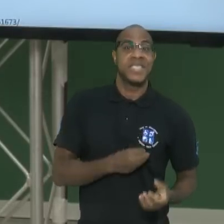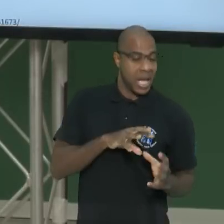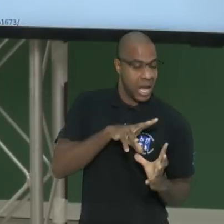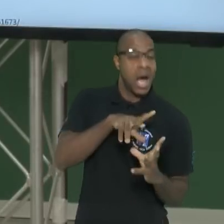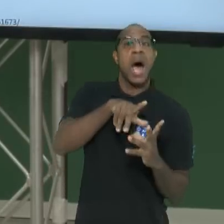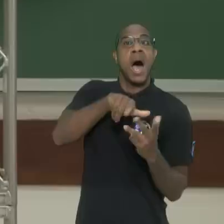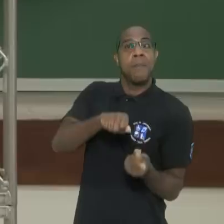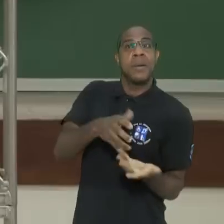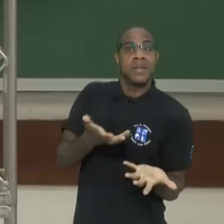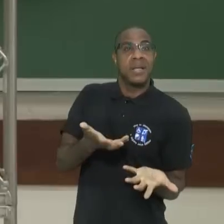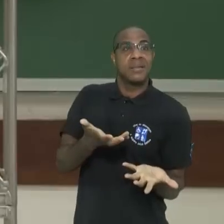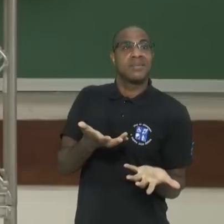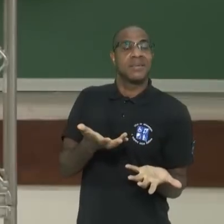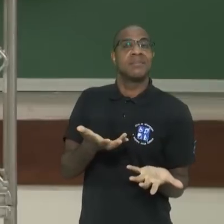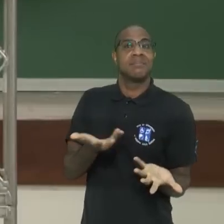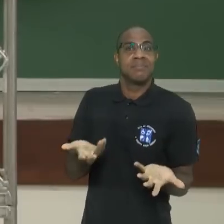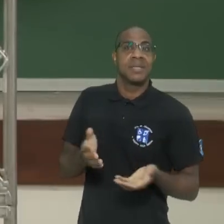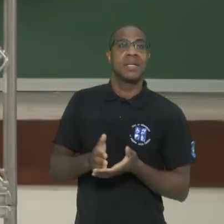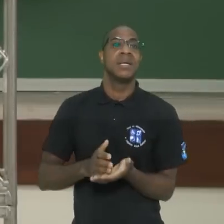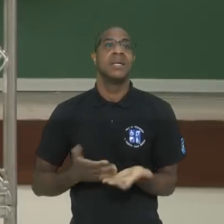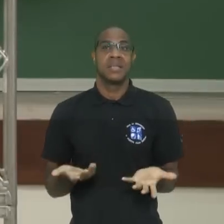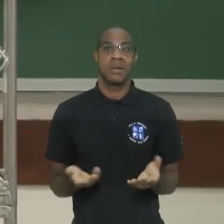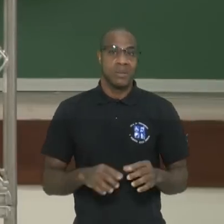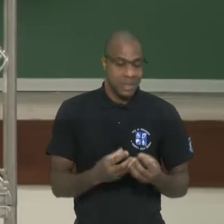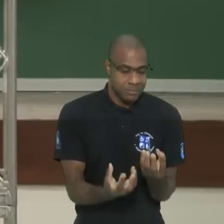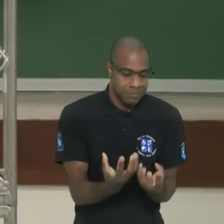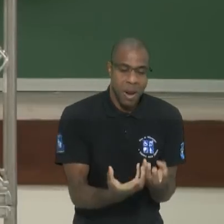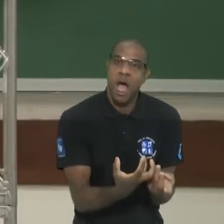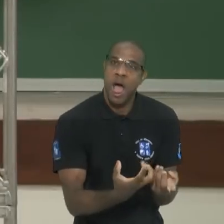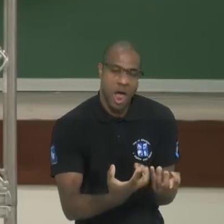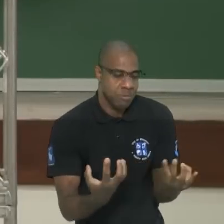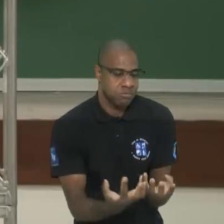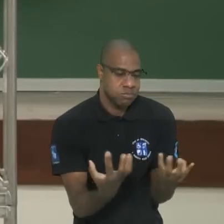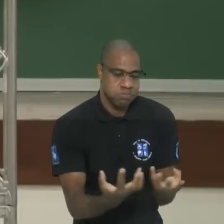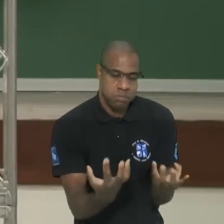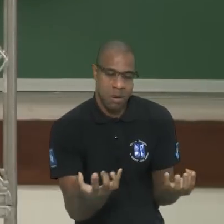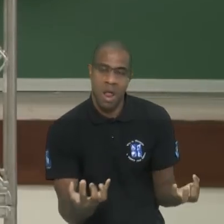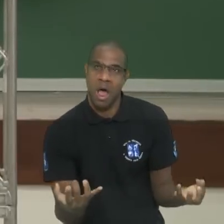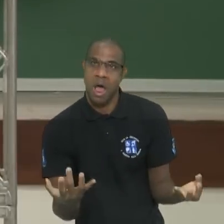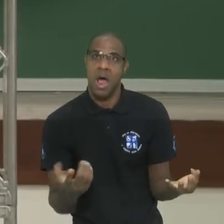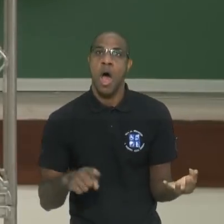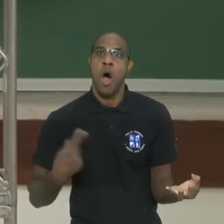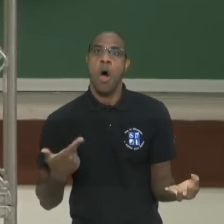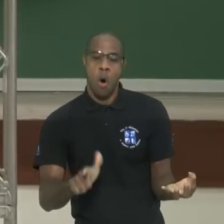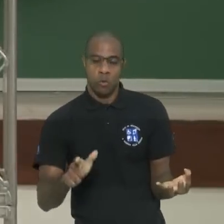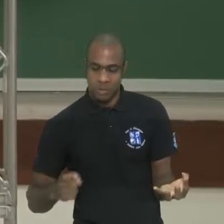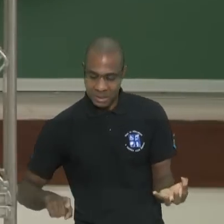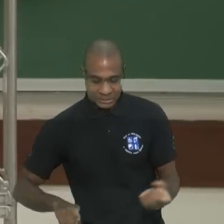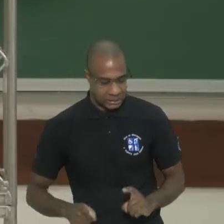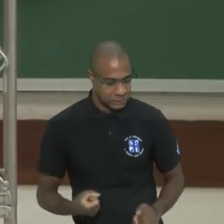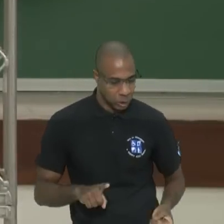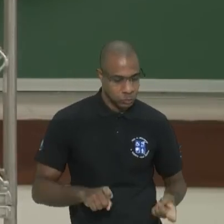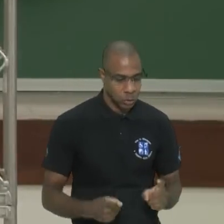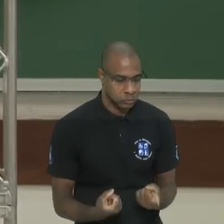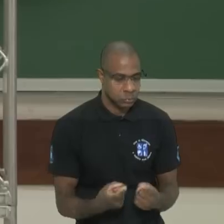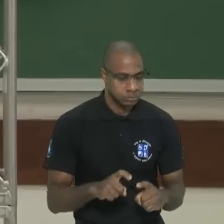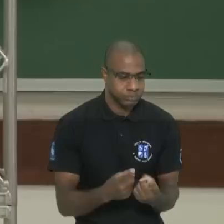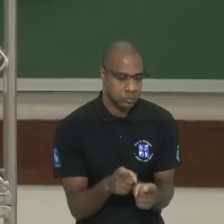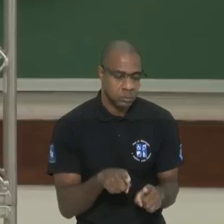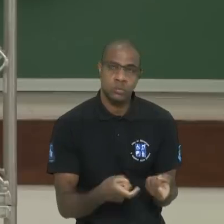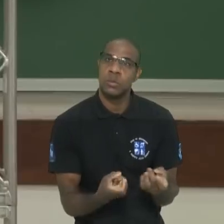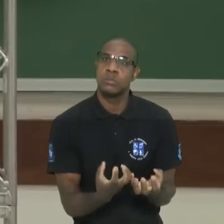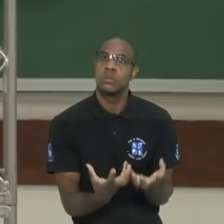decomposição da matéria orgânica, a vida estaria completamente comprometida. Então, são extremamente